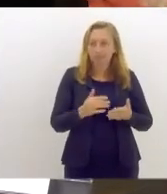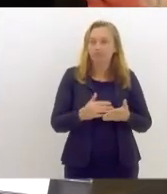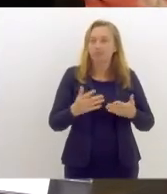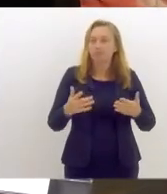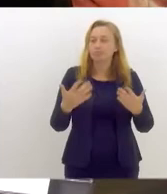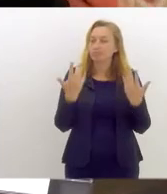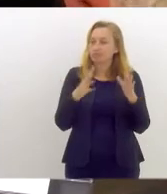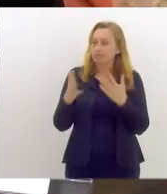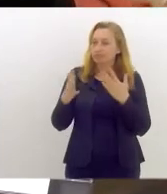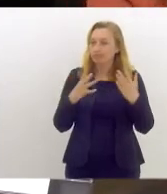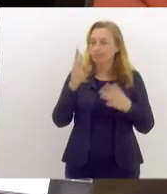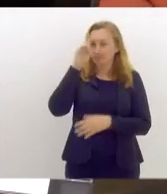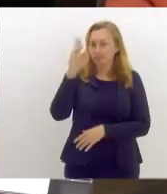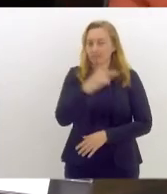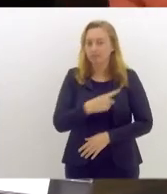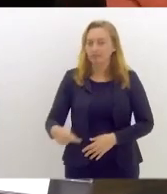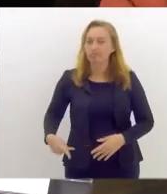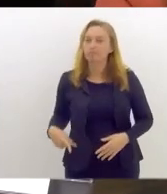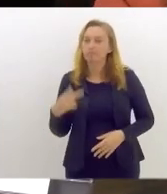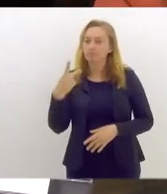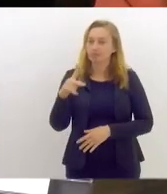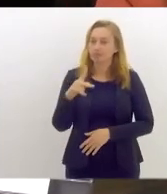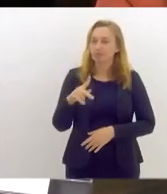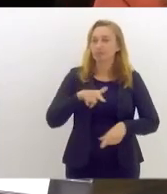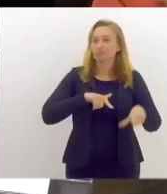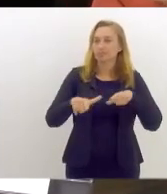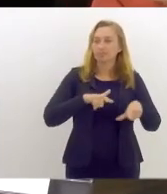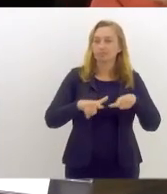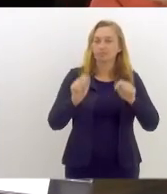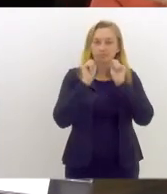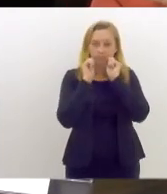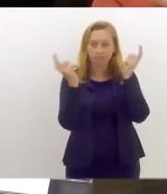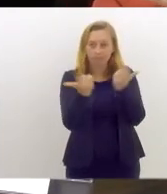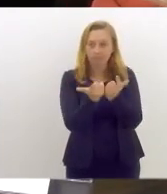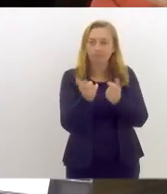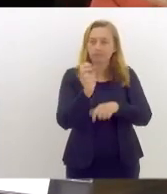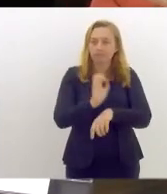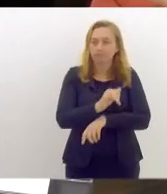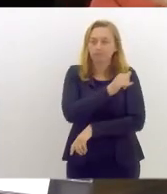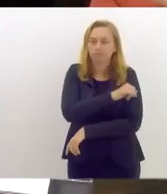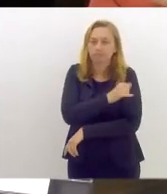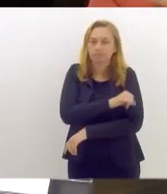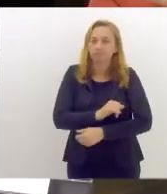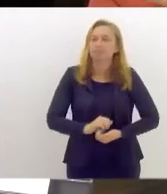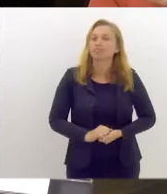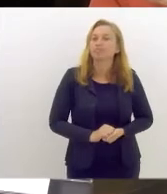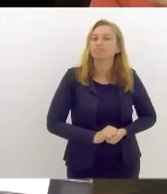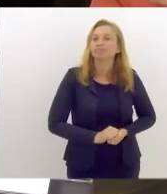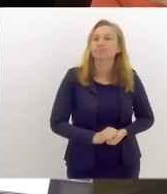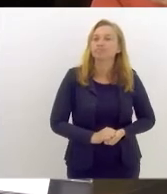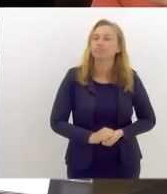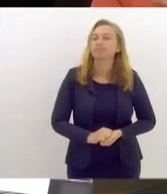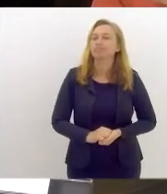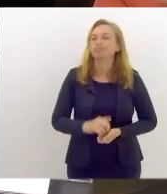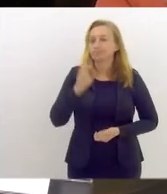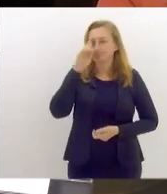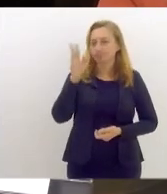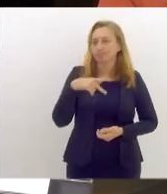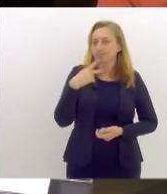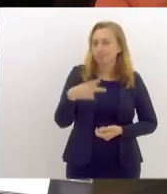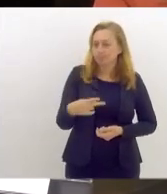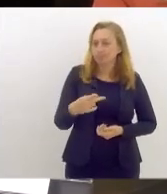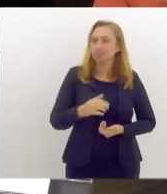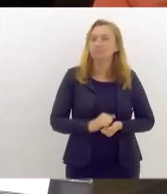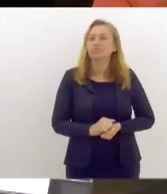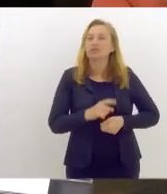enaltecer a presidente a sua atuação à frente do Poder Legislativo do Estado do Rio de Janeiro vossa excelência mencionou em seu